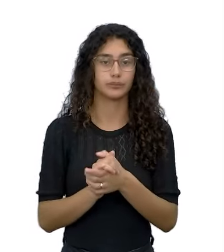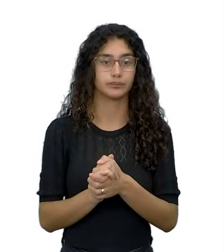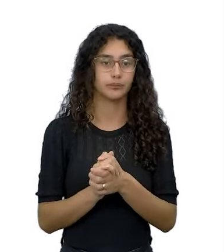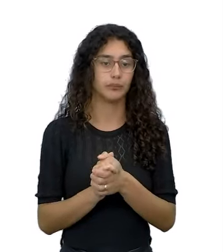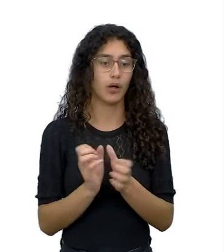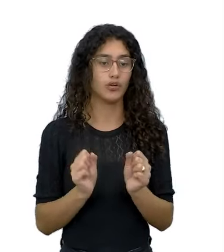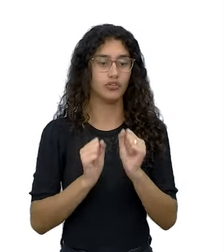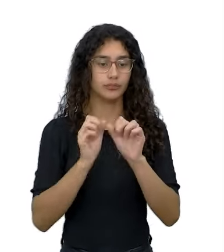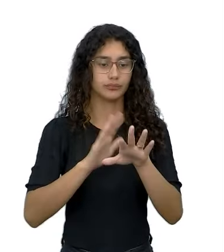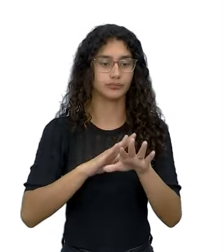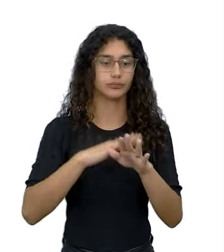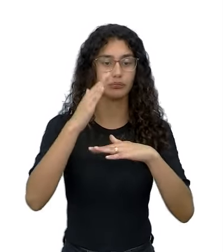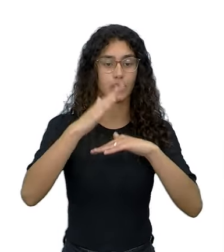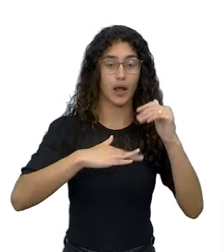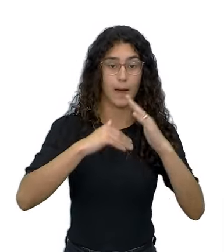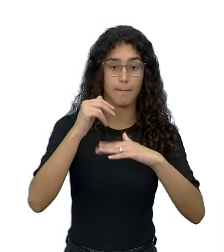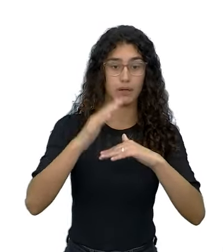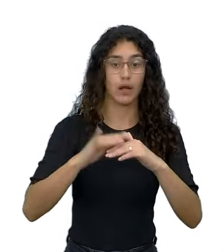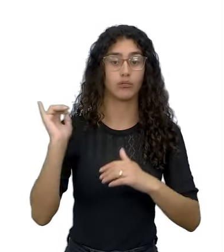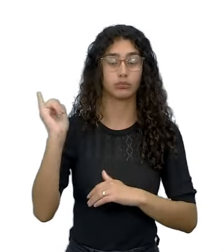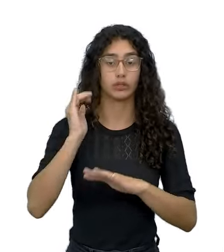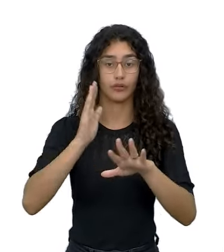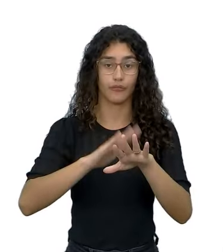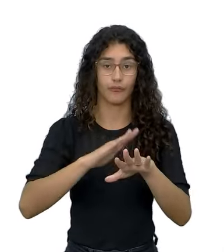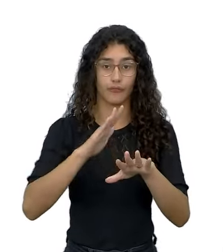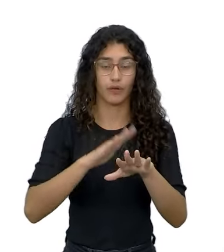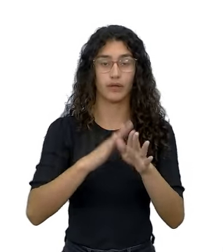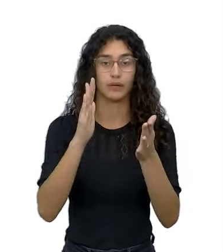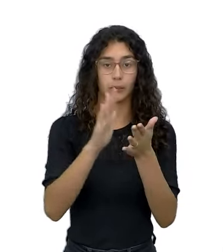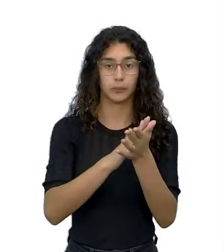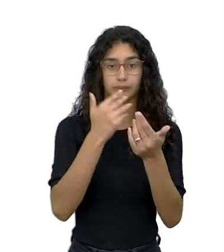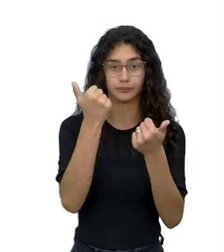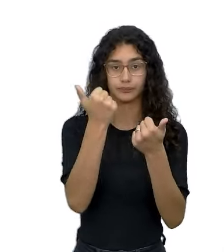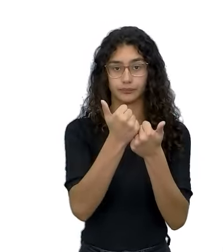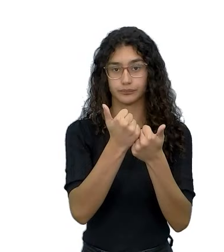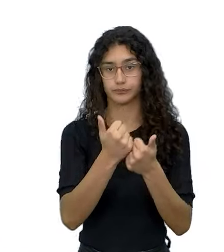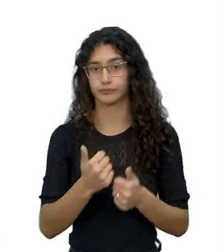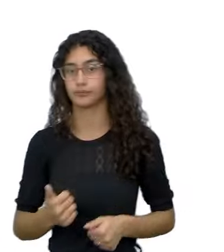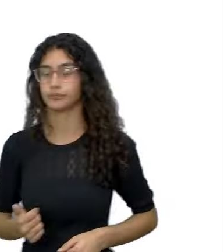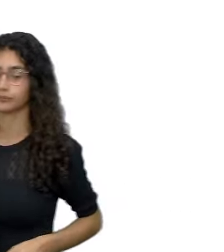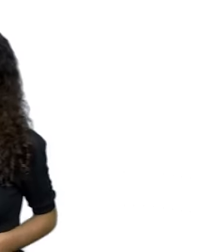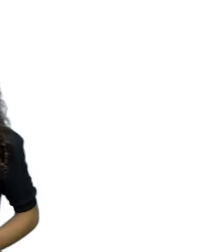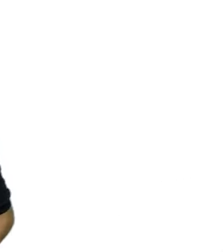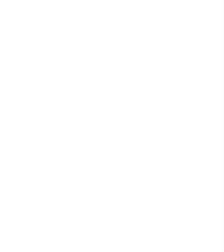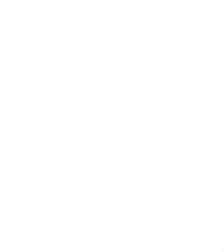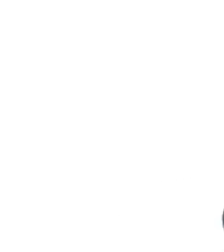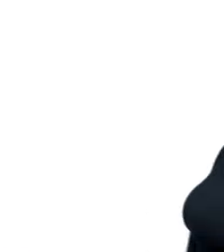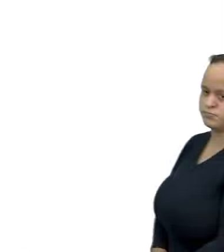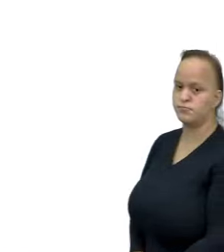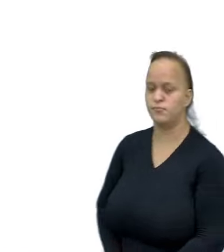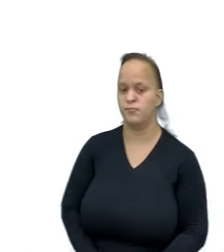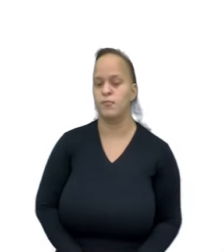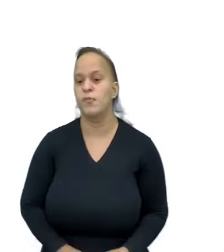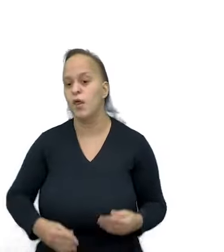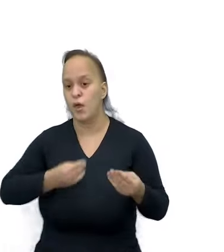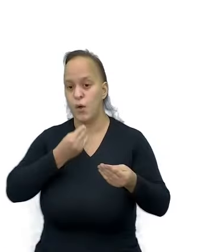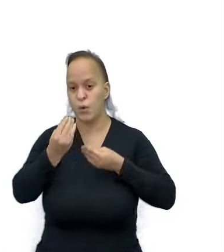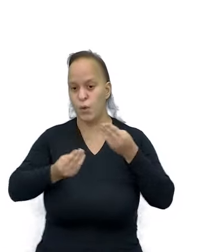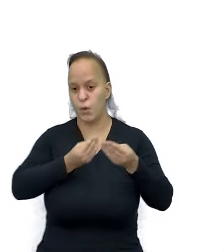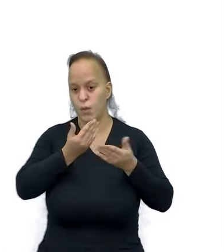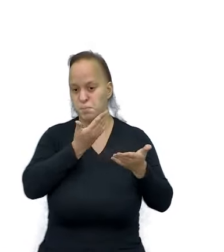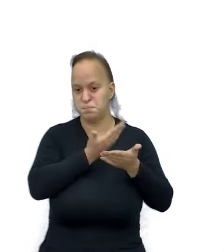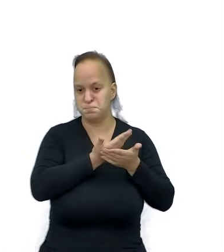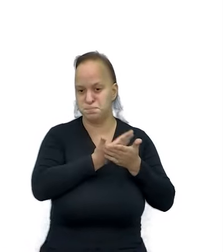gente vai, então, aí para a habilidade essencial trabalhada na sequência de atividades, e como que essa habilidade vai ser distribuída nas aulas, né?